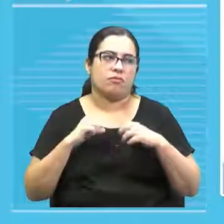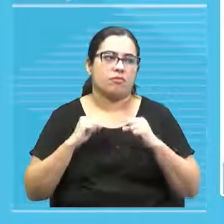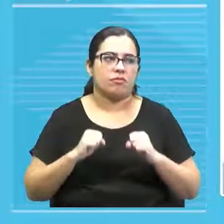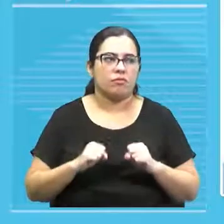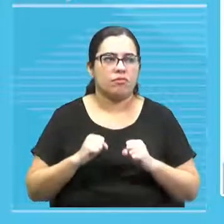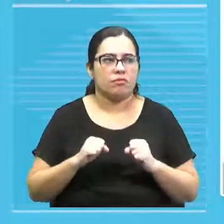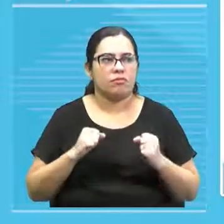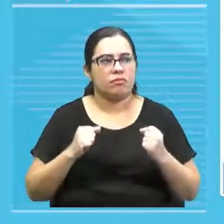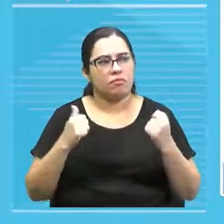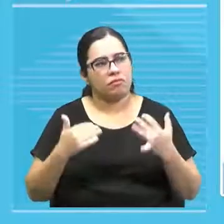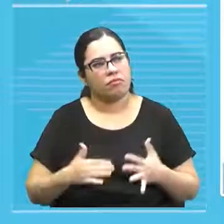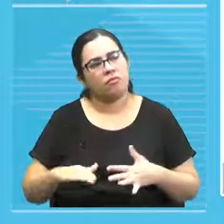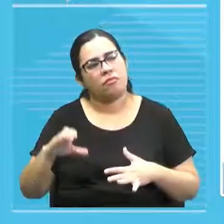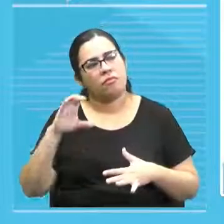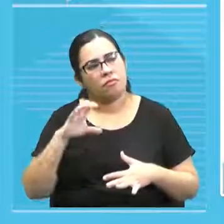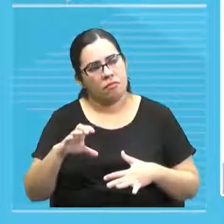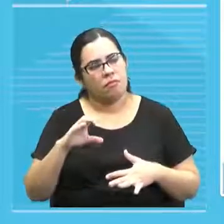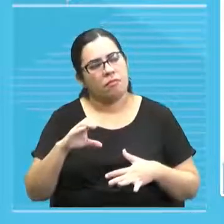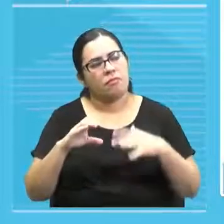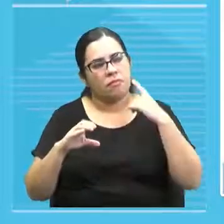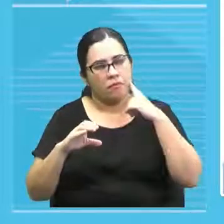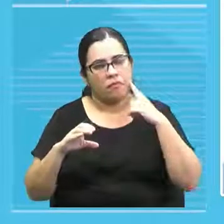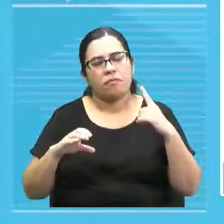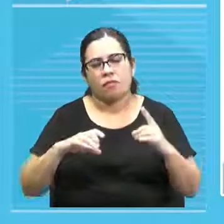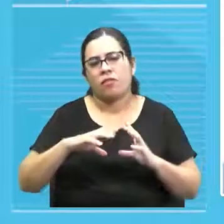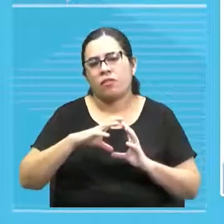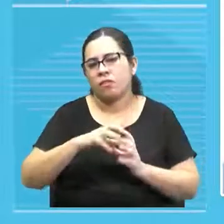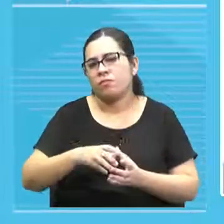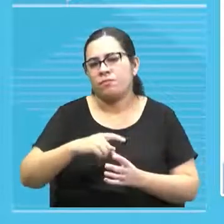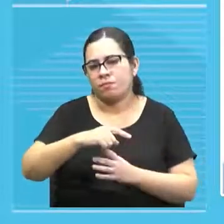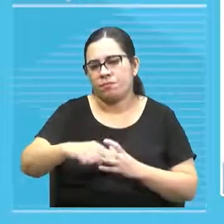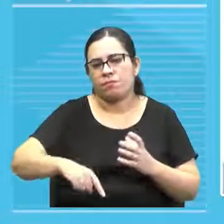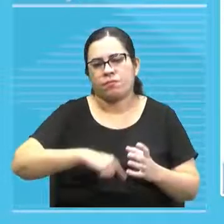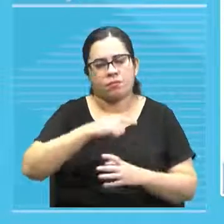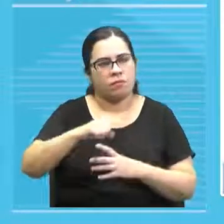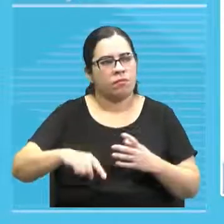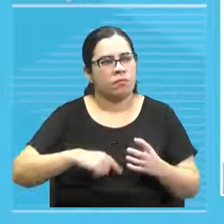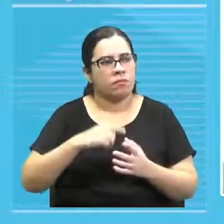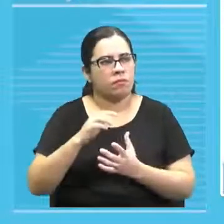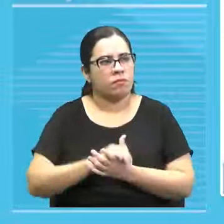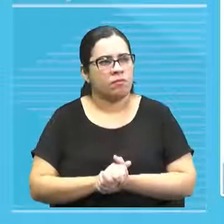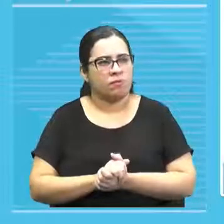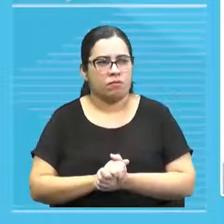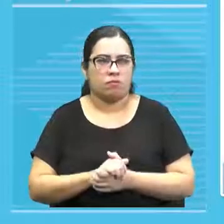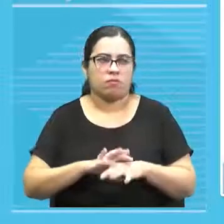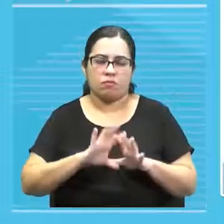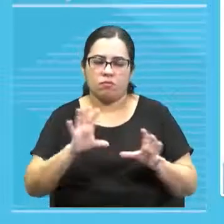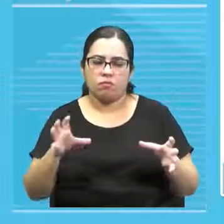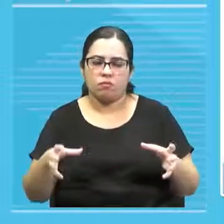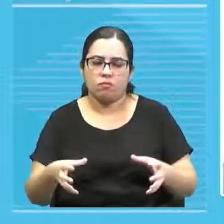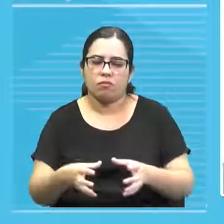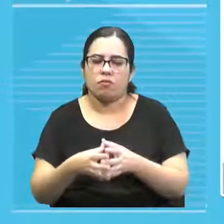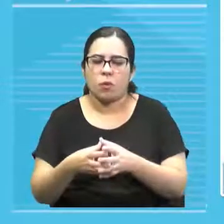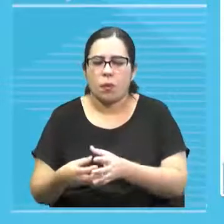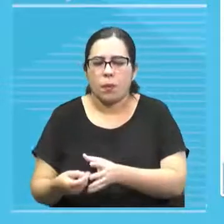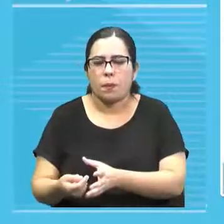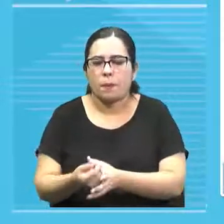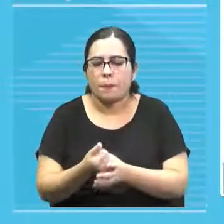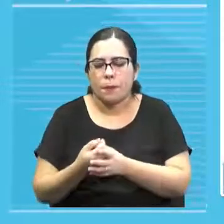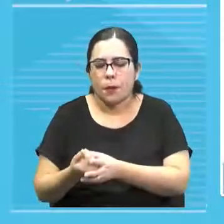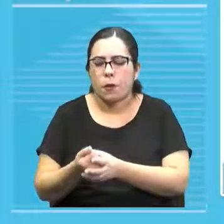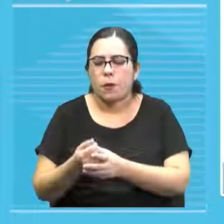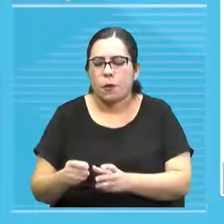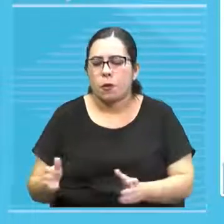aqui na letra C A a globalização não deu visibilidade às minorias ao a pó as